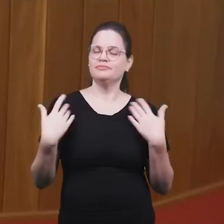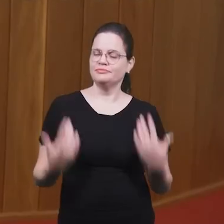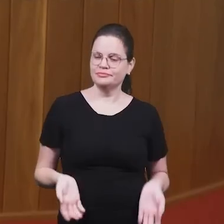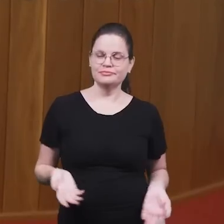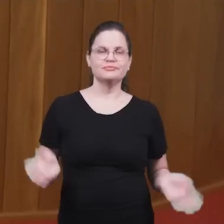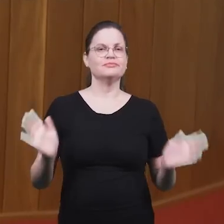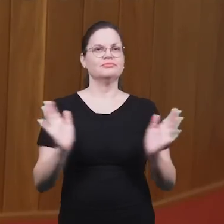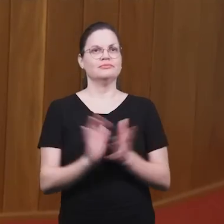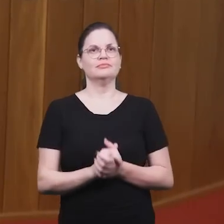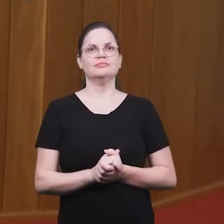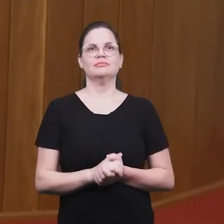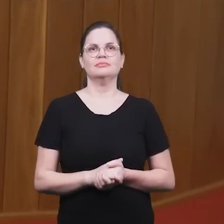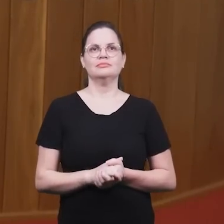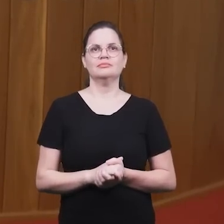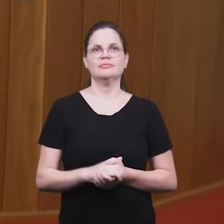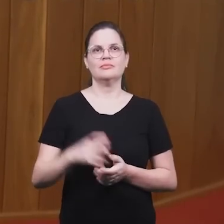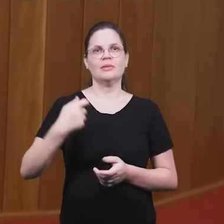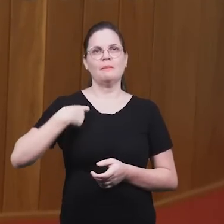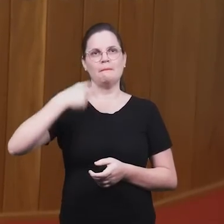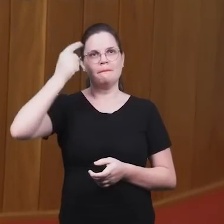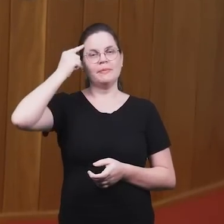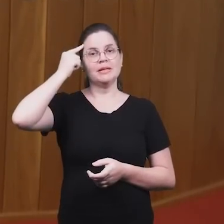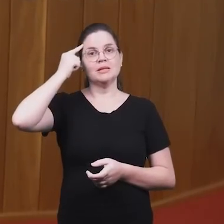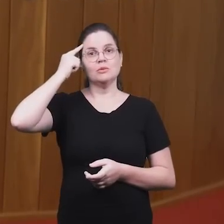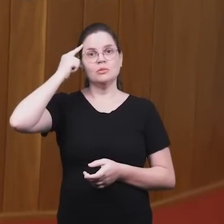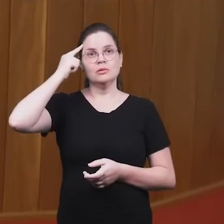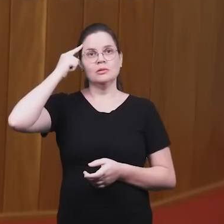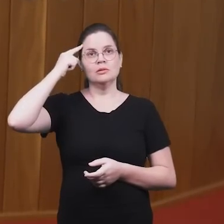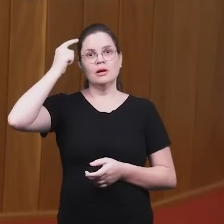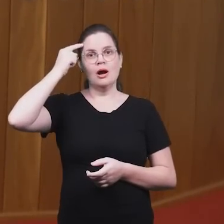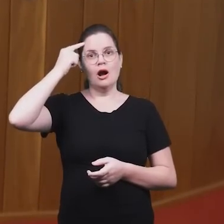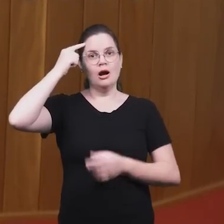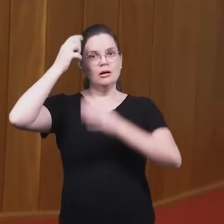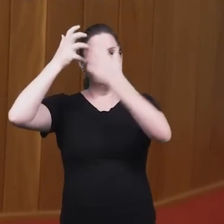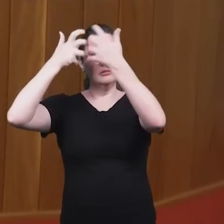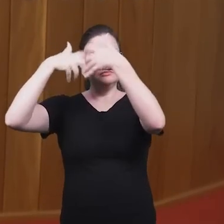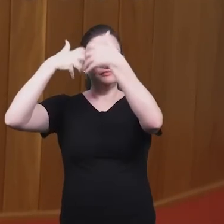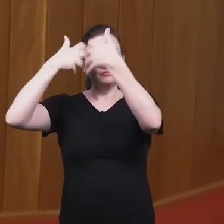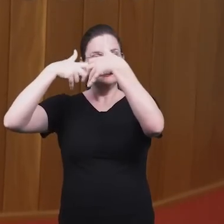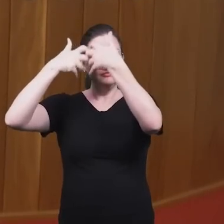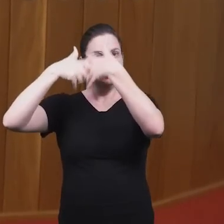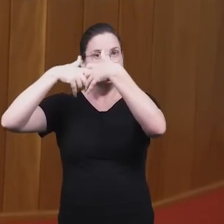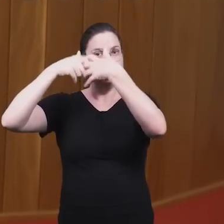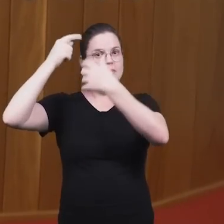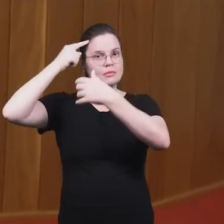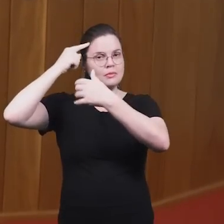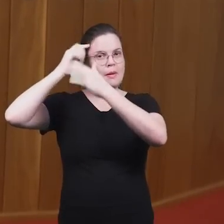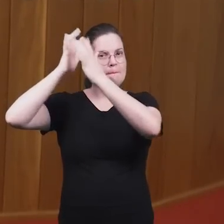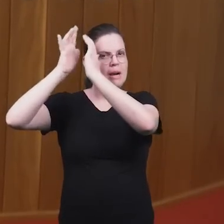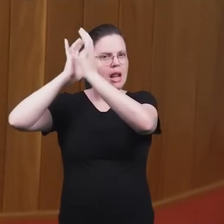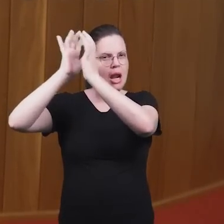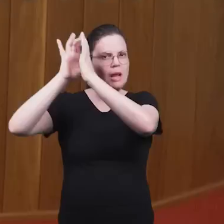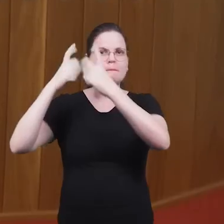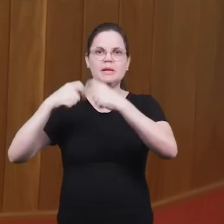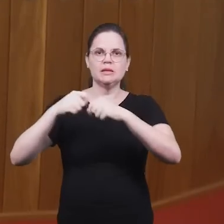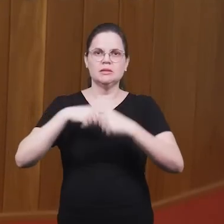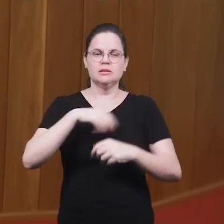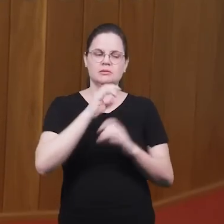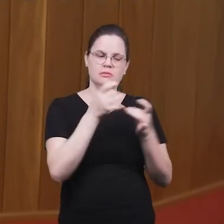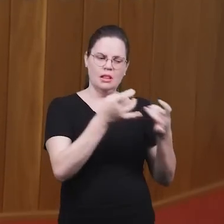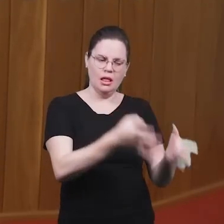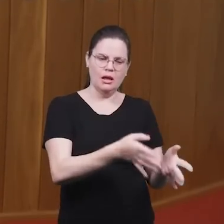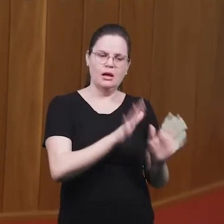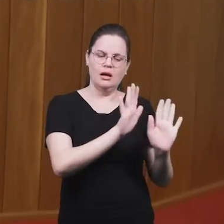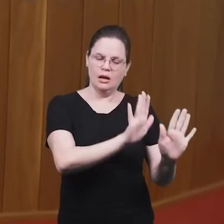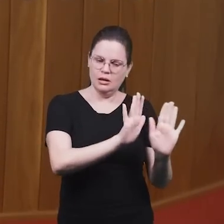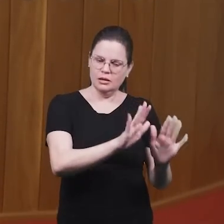Não. Então, agora tem que usar o que na escola? O sistema cognitivo, que é o nosso cérebro,